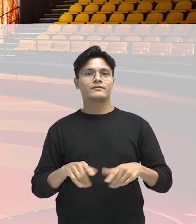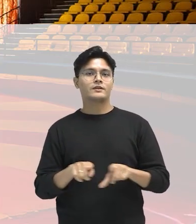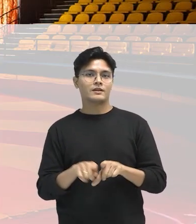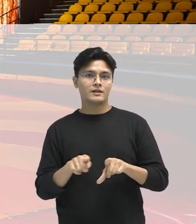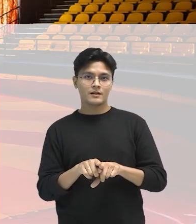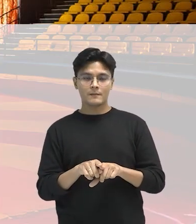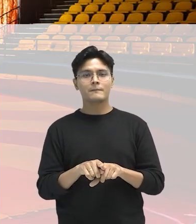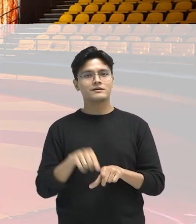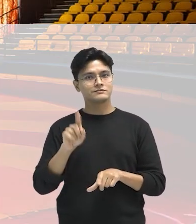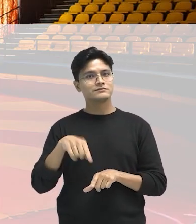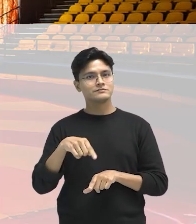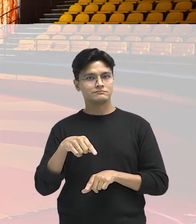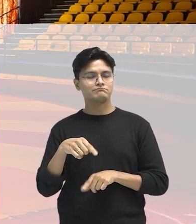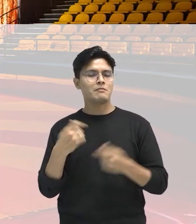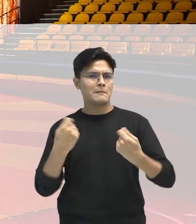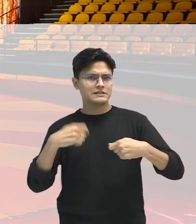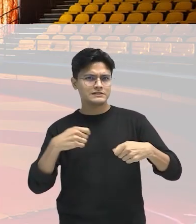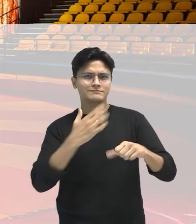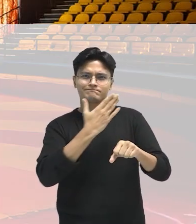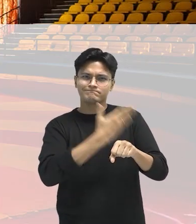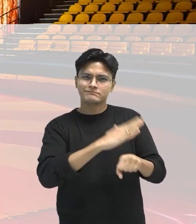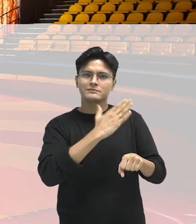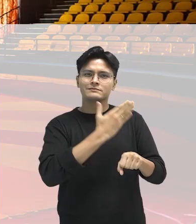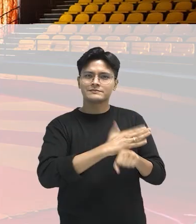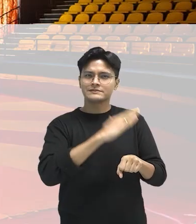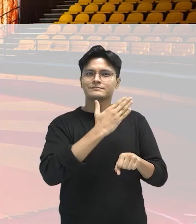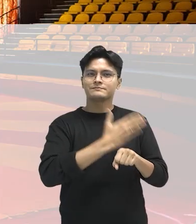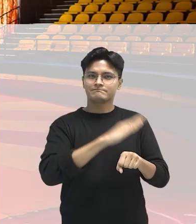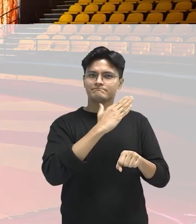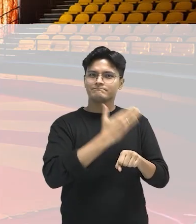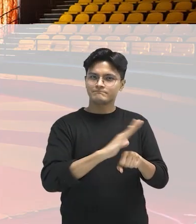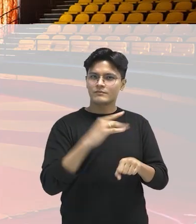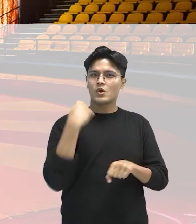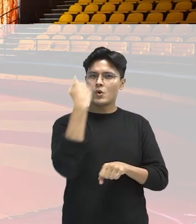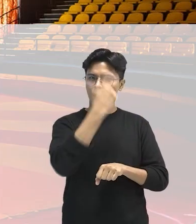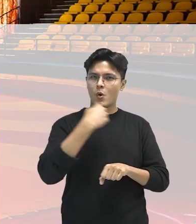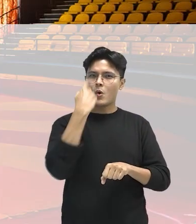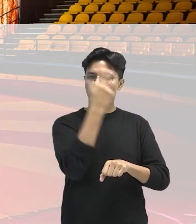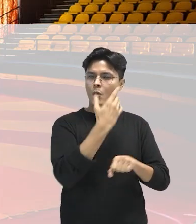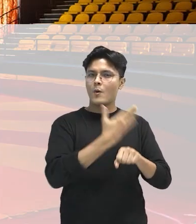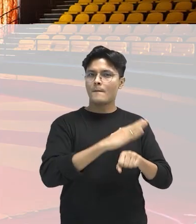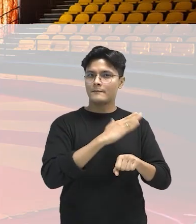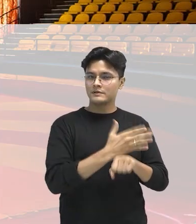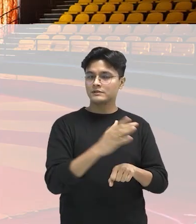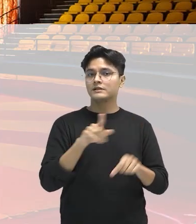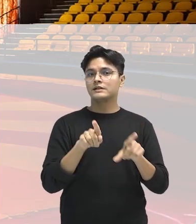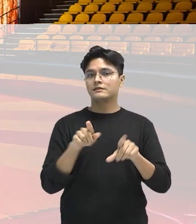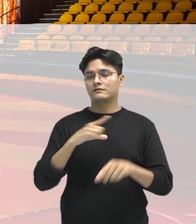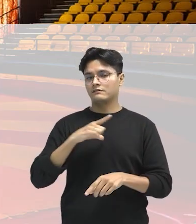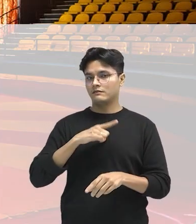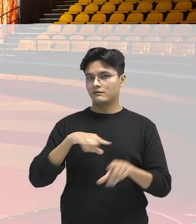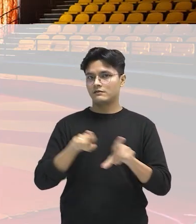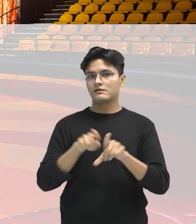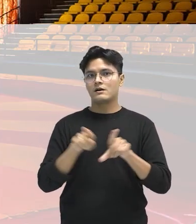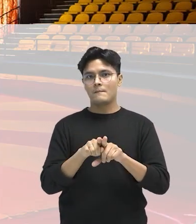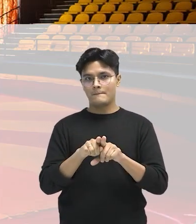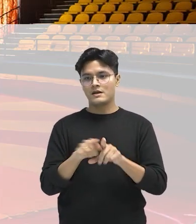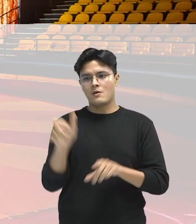é um número que precisa ser treinado por bastante tempo e tem ali o apoio, né,